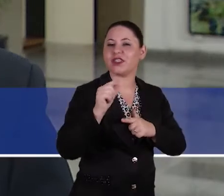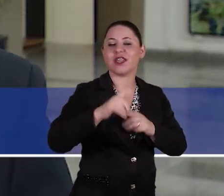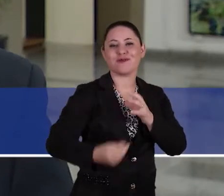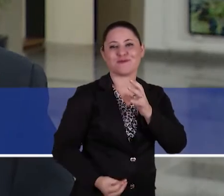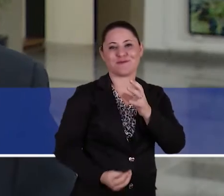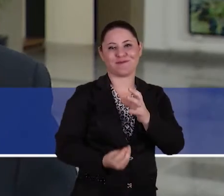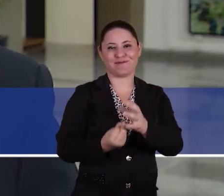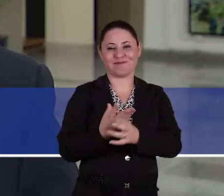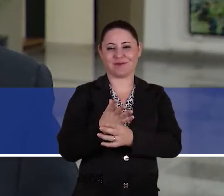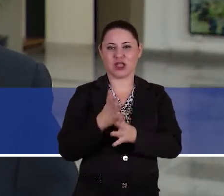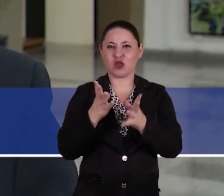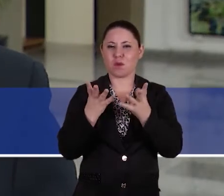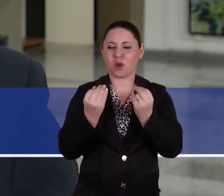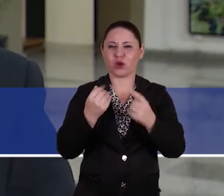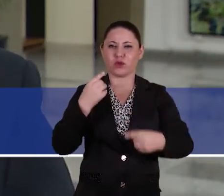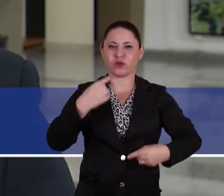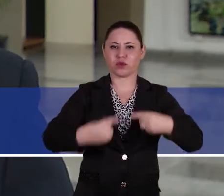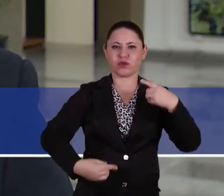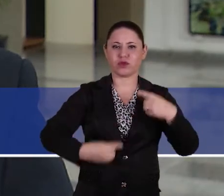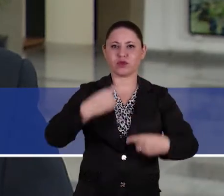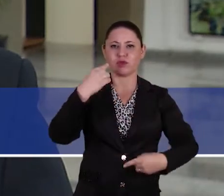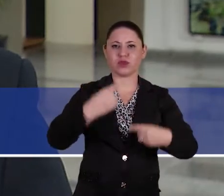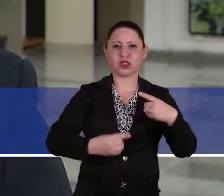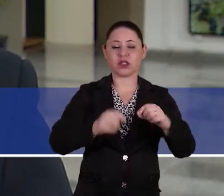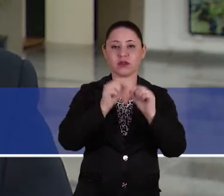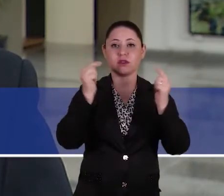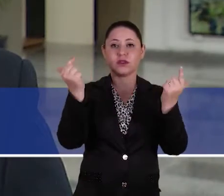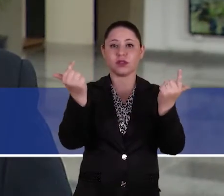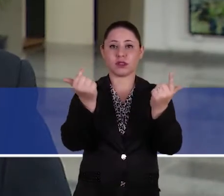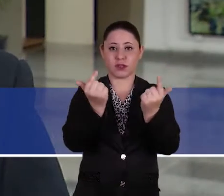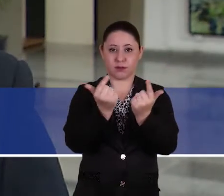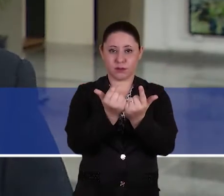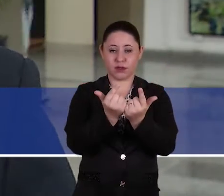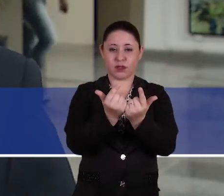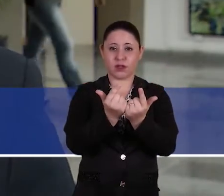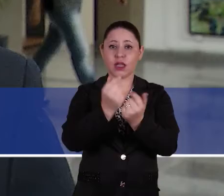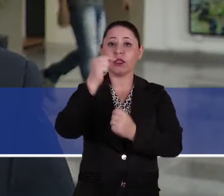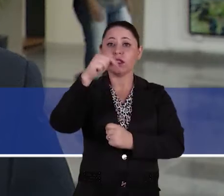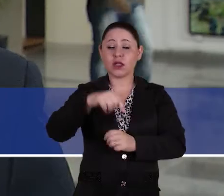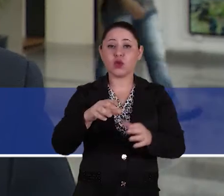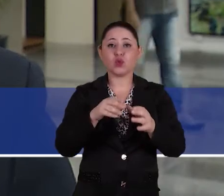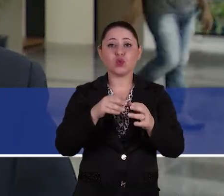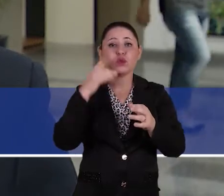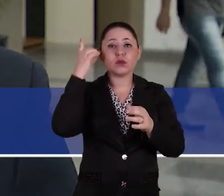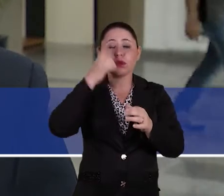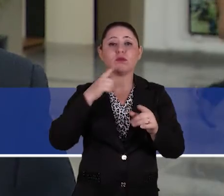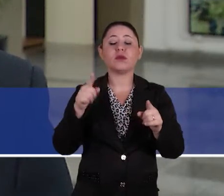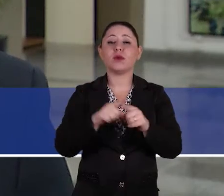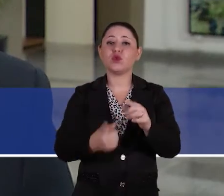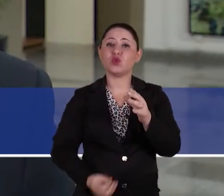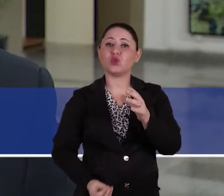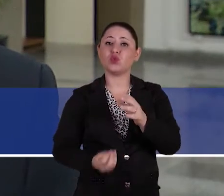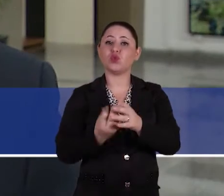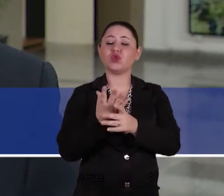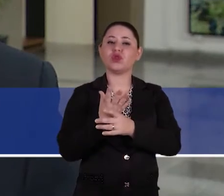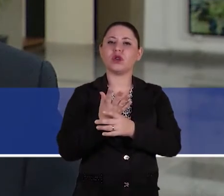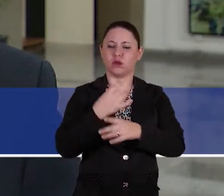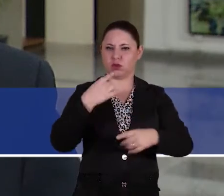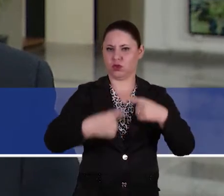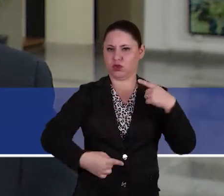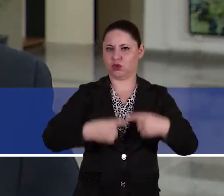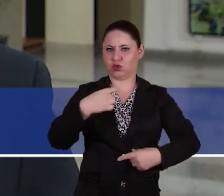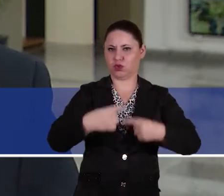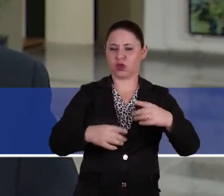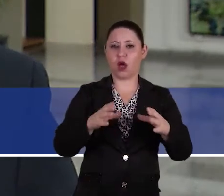foi fruto de vários debates na Assembleia Legislativa e aqui na Frente Parlamentar, surgiu de